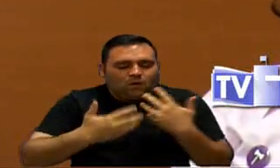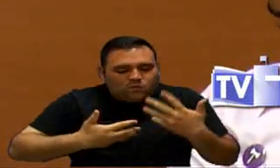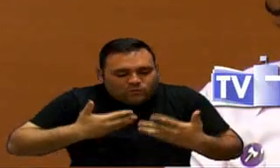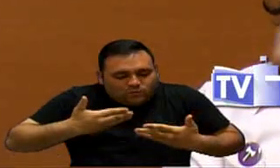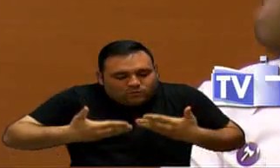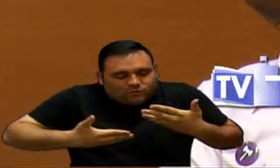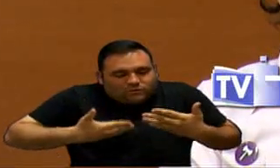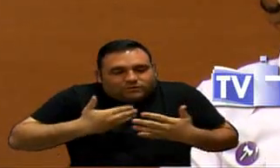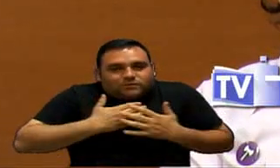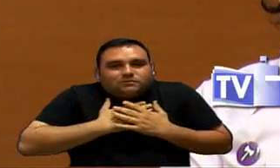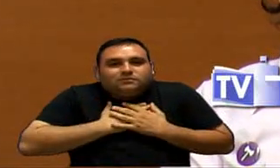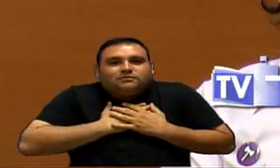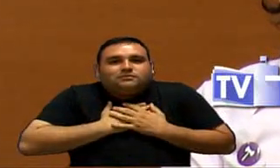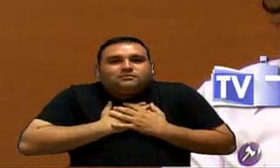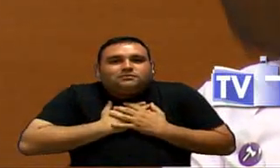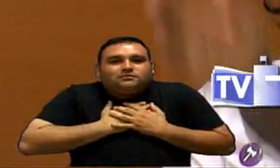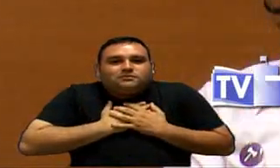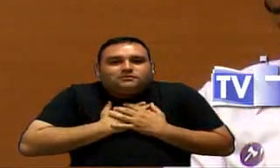Cuida de mim.